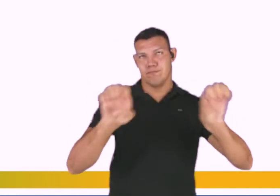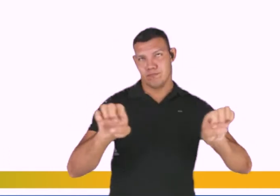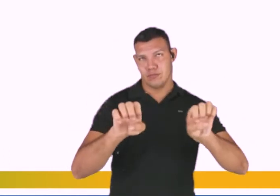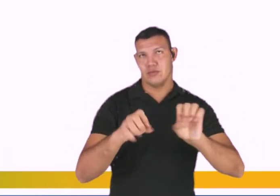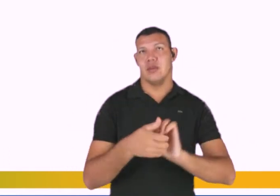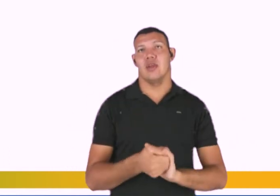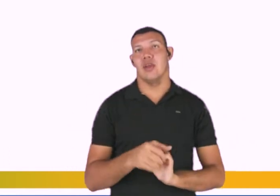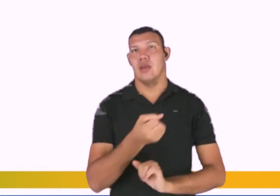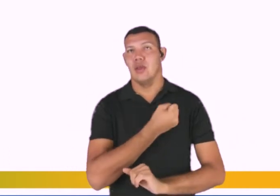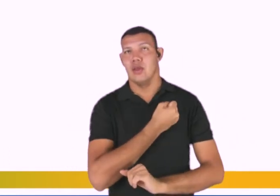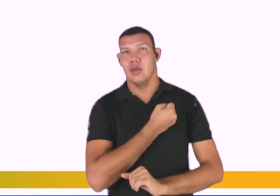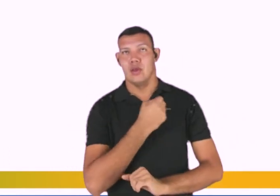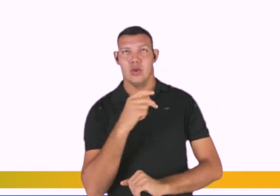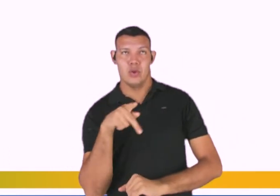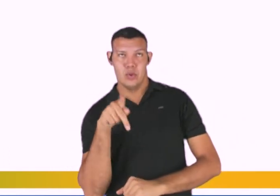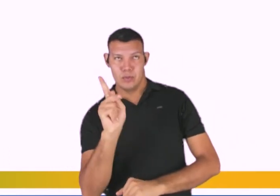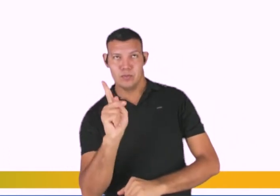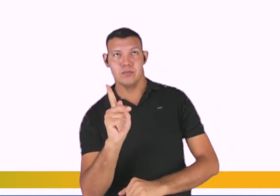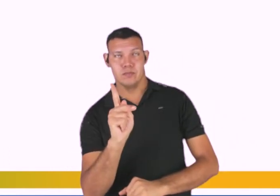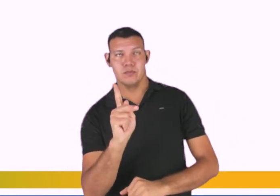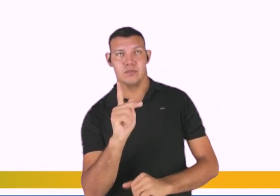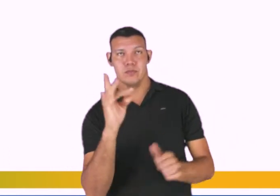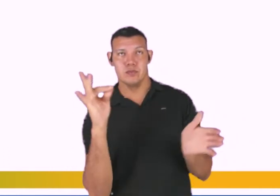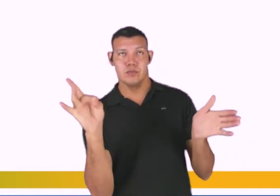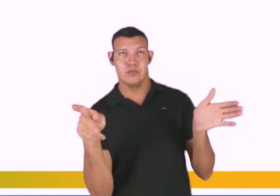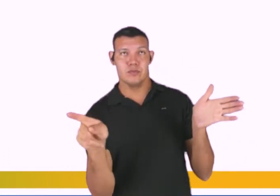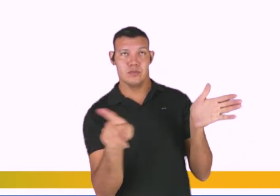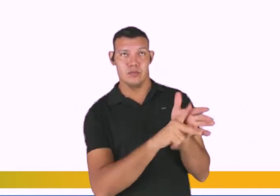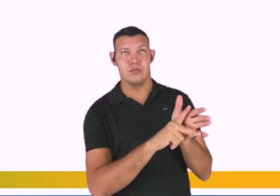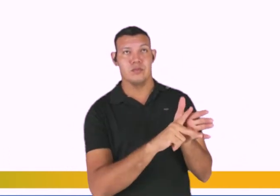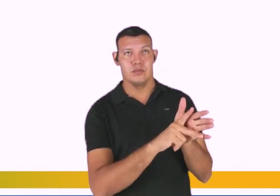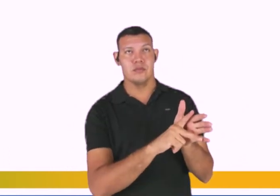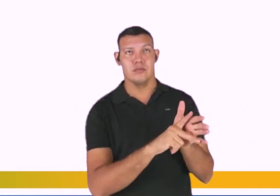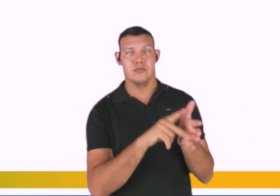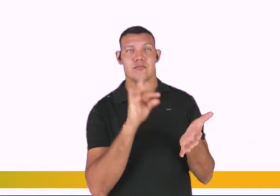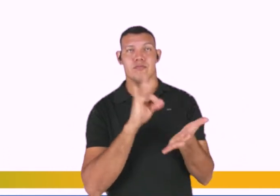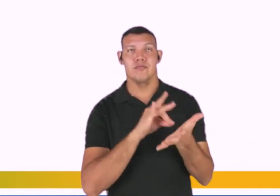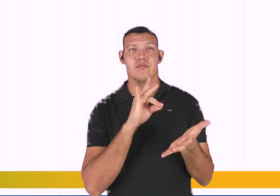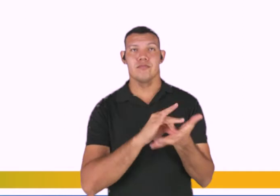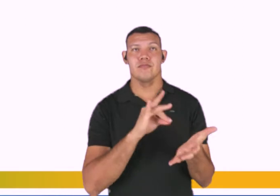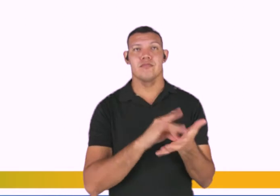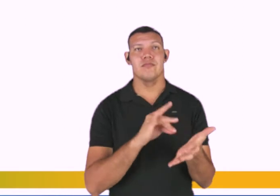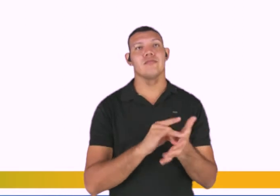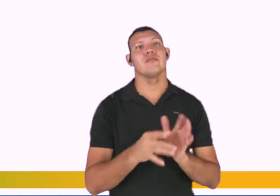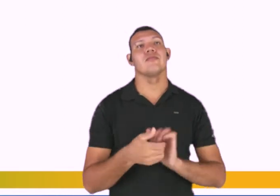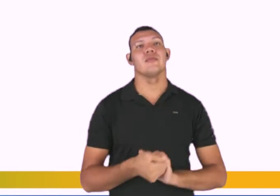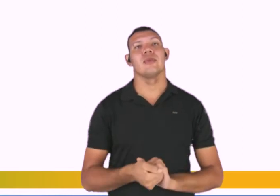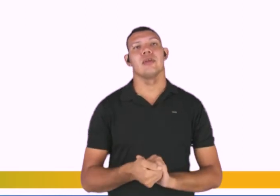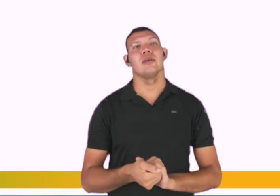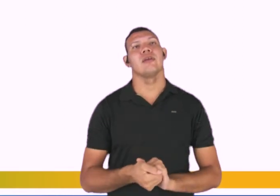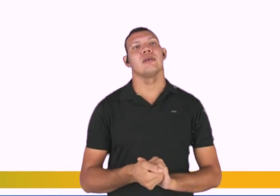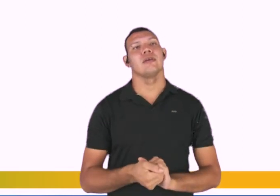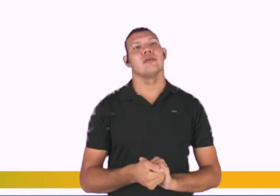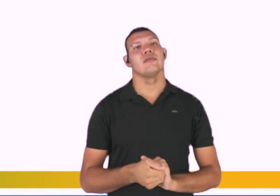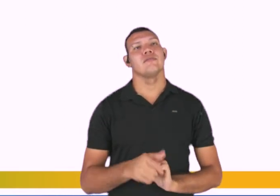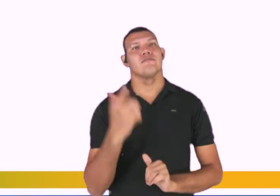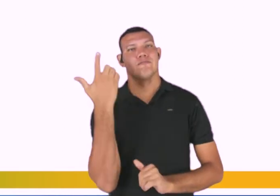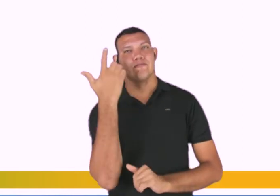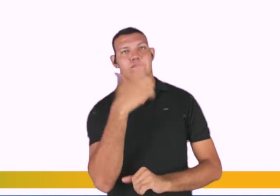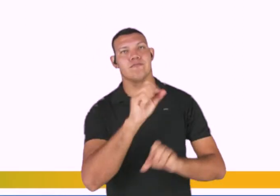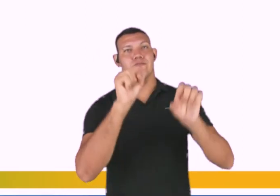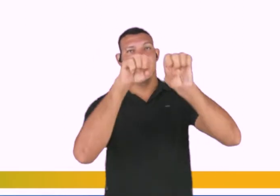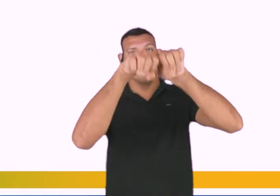k, e esse k ele pertence aos números reais não nulo, obtemos um sistema equivalente ao